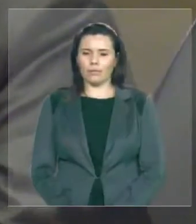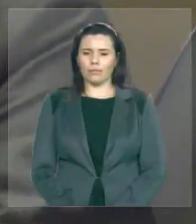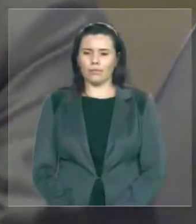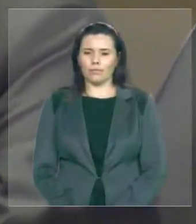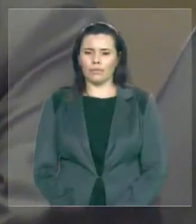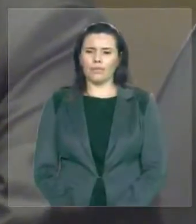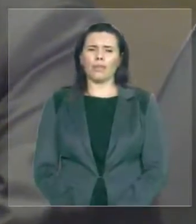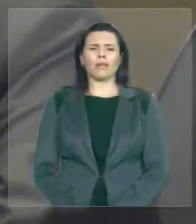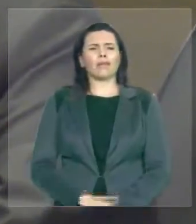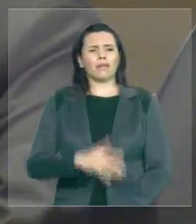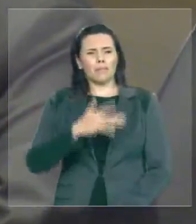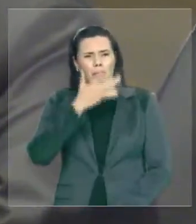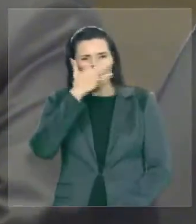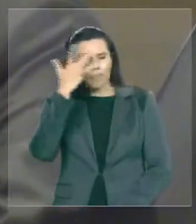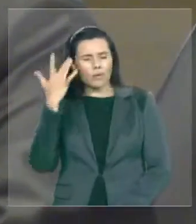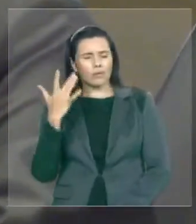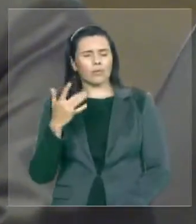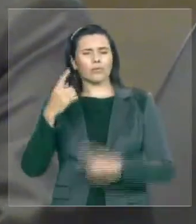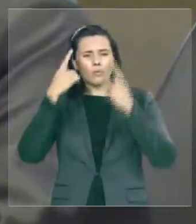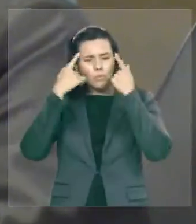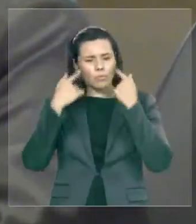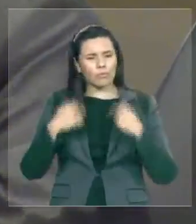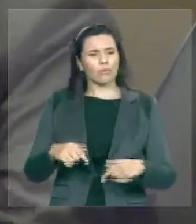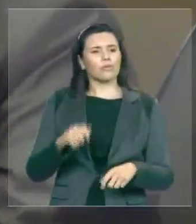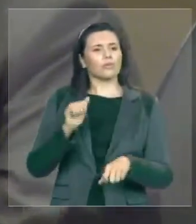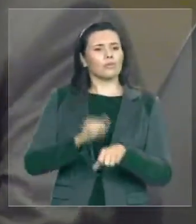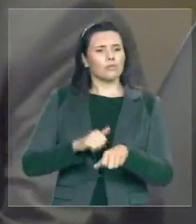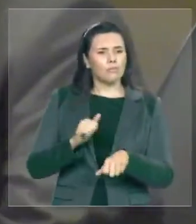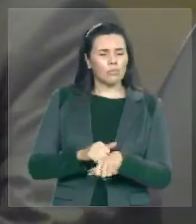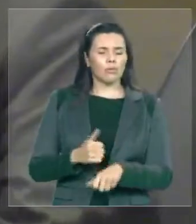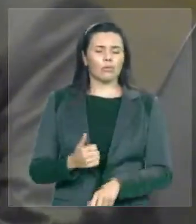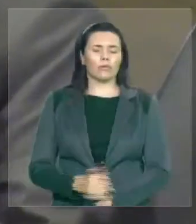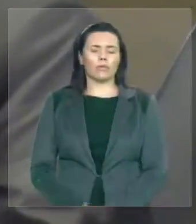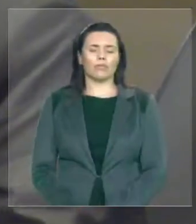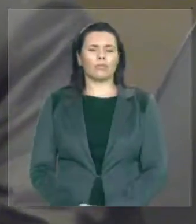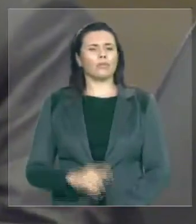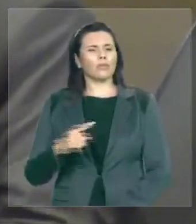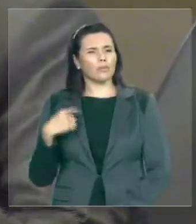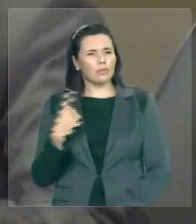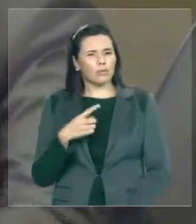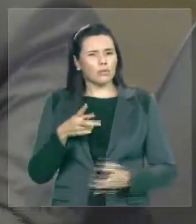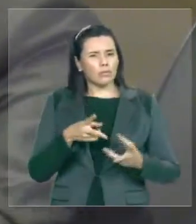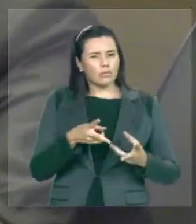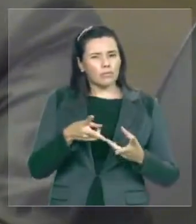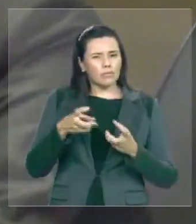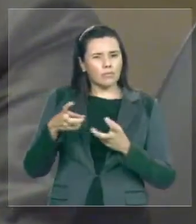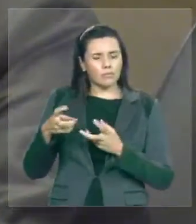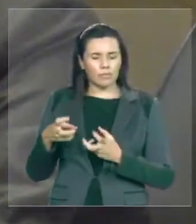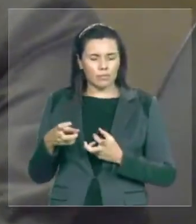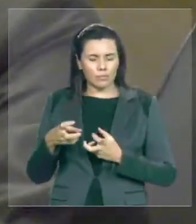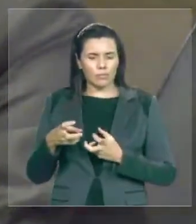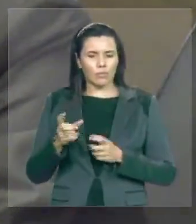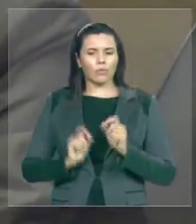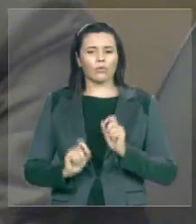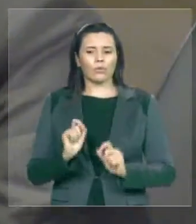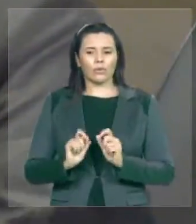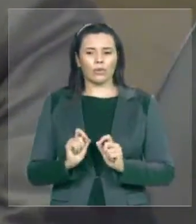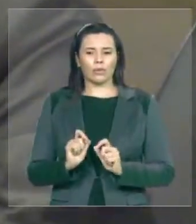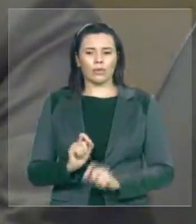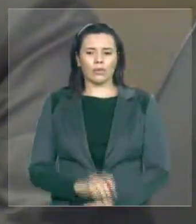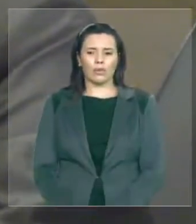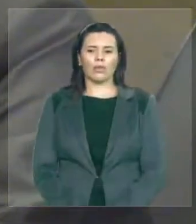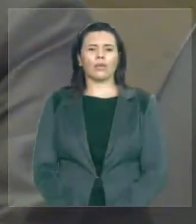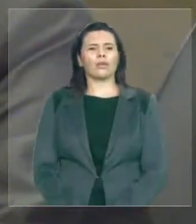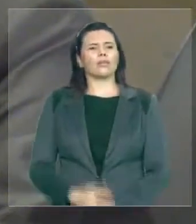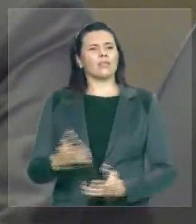mais necessitados, aonde a gente vê que tudo fala em prol da melhoria,